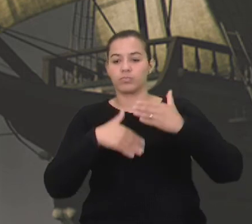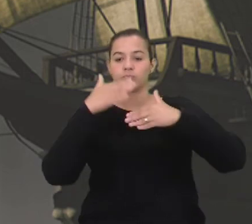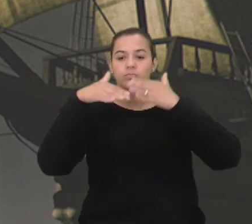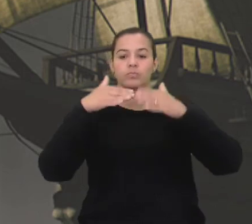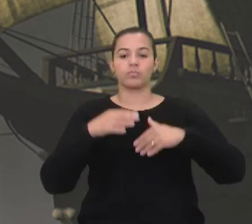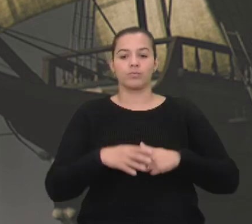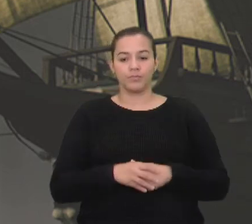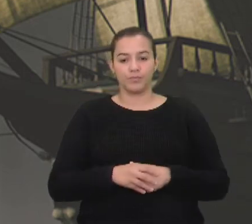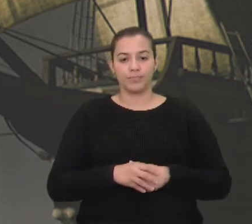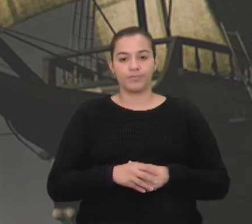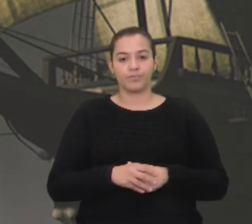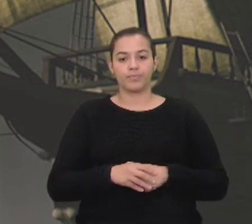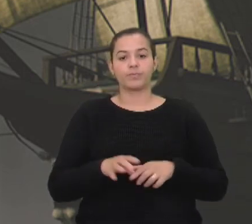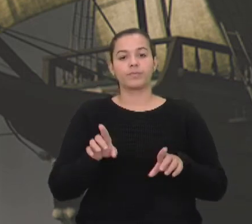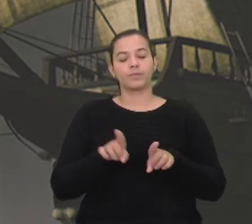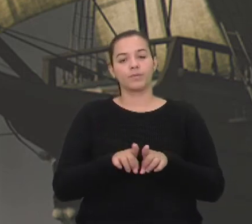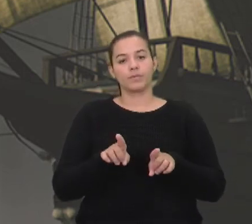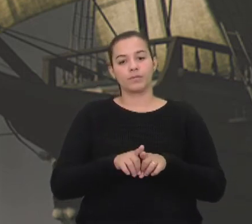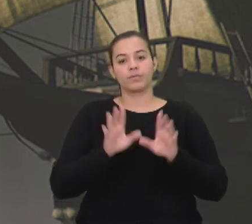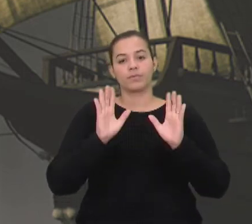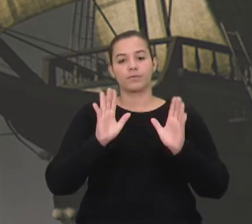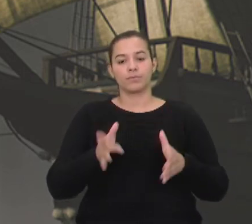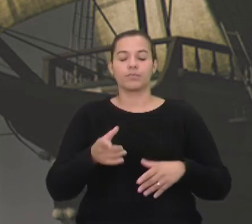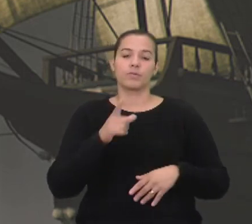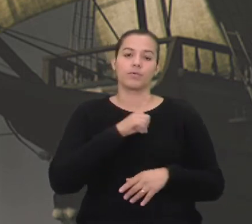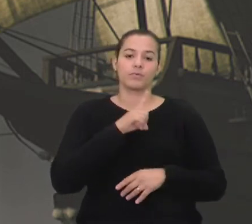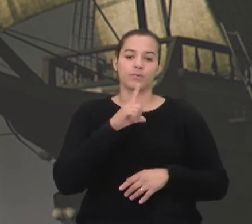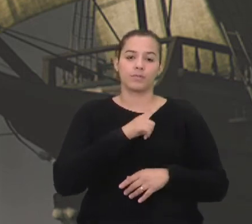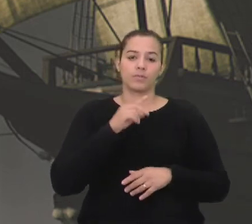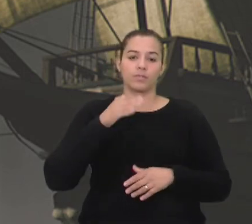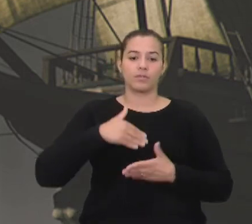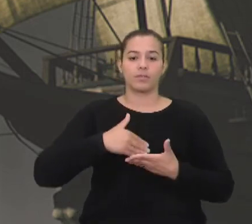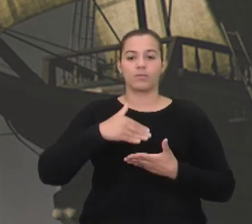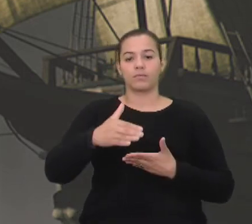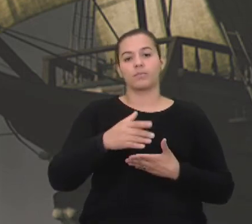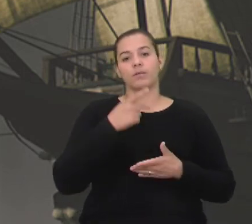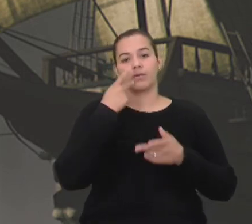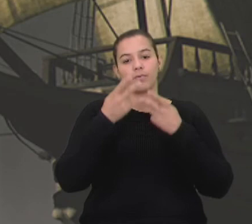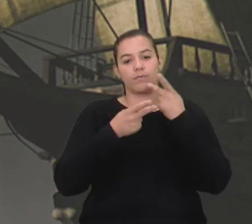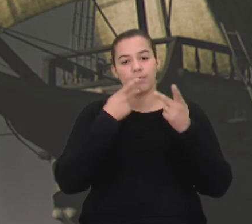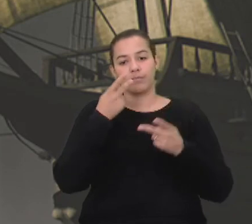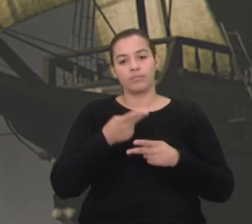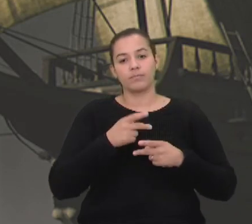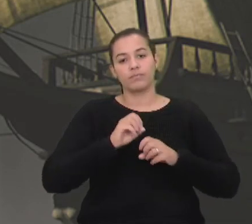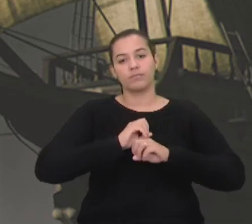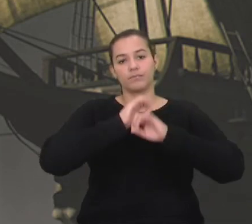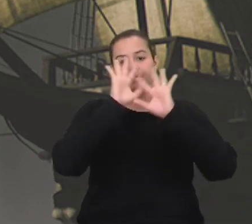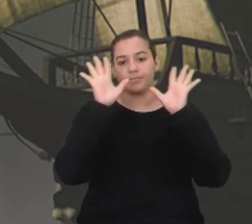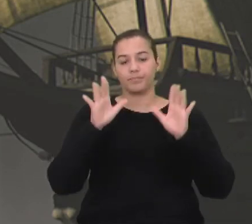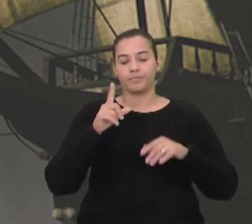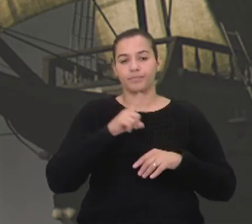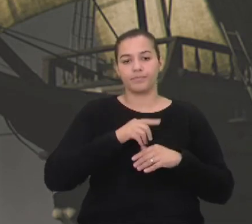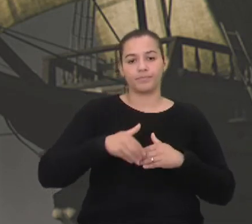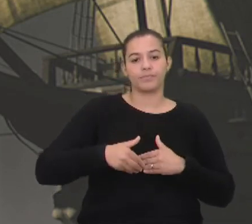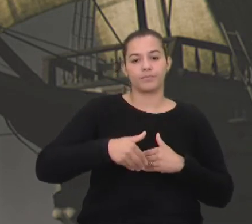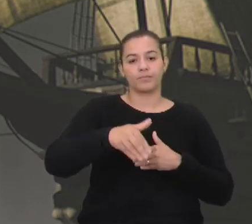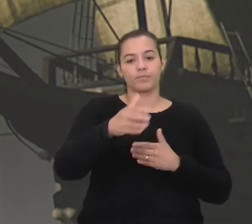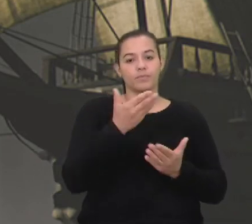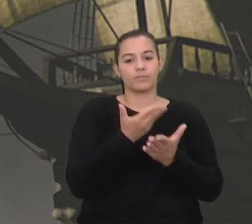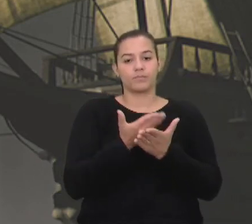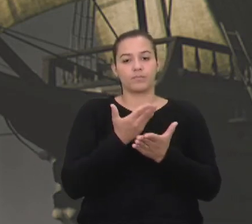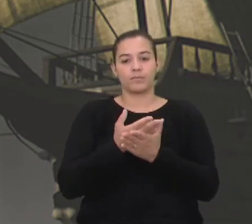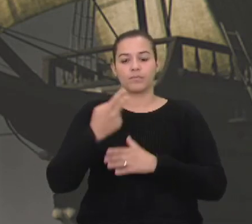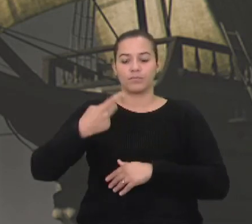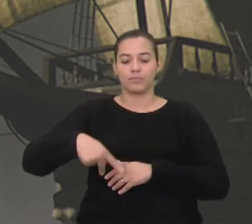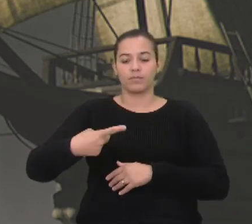decolonialidade, e que é o que a gente já está começando aí a fazer mais efetivamente a partir dessa aula de hoje, né,